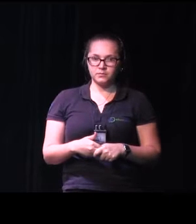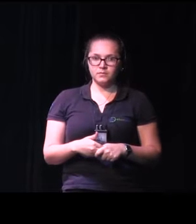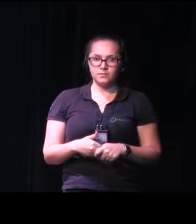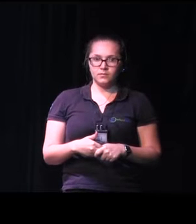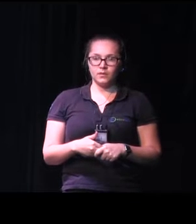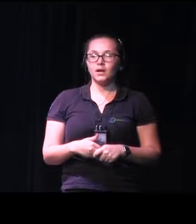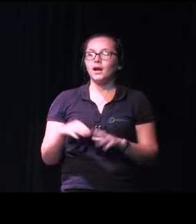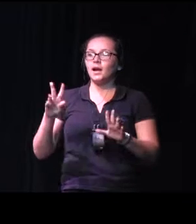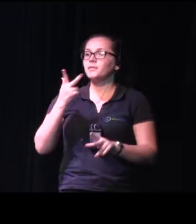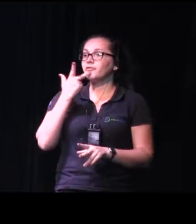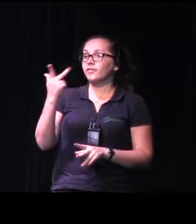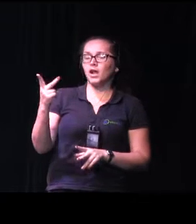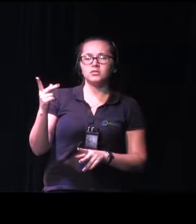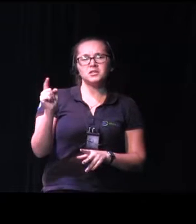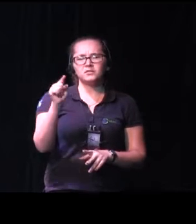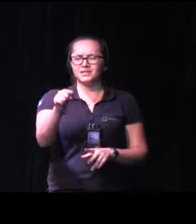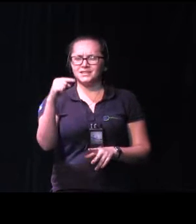local idílico.